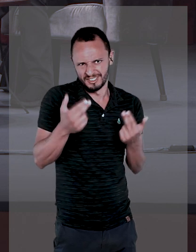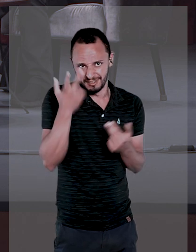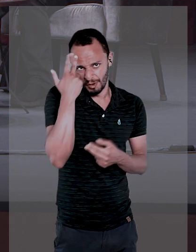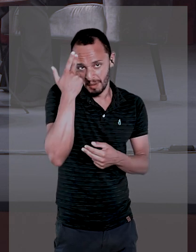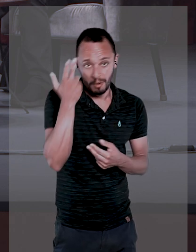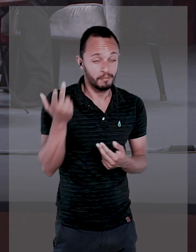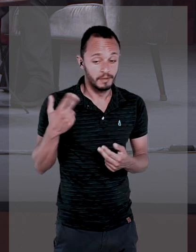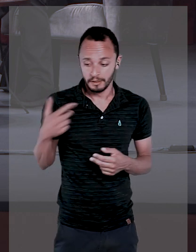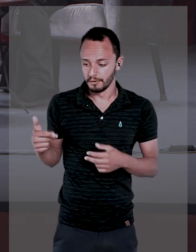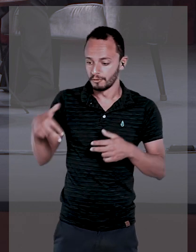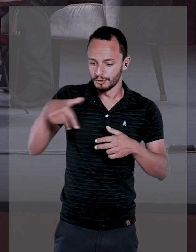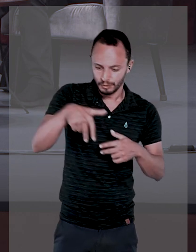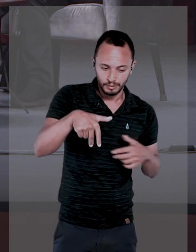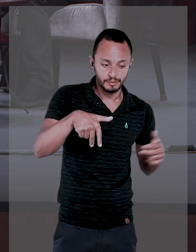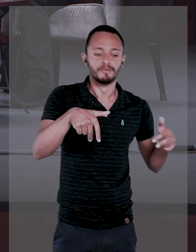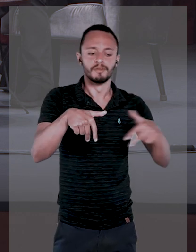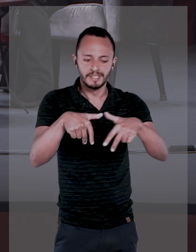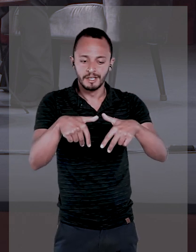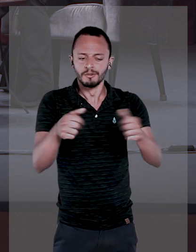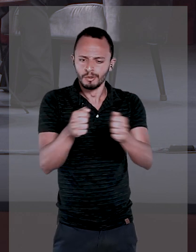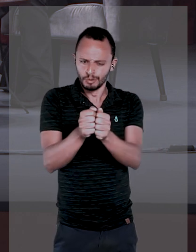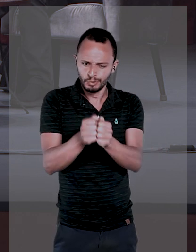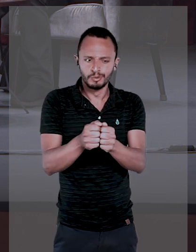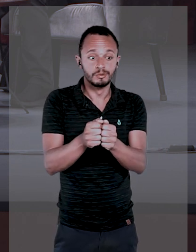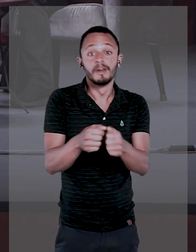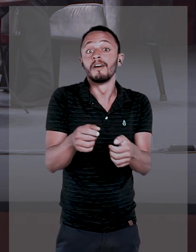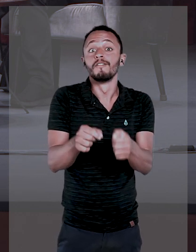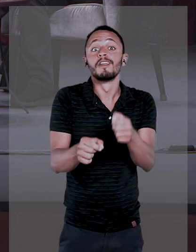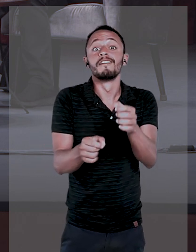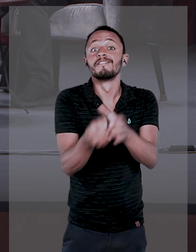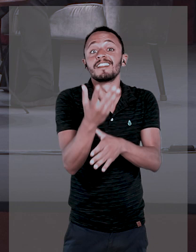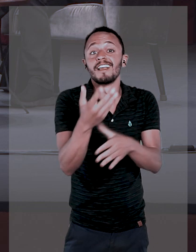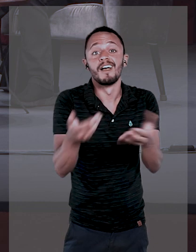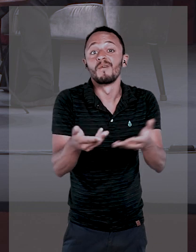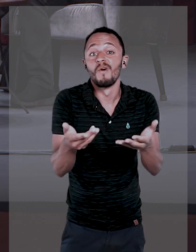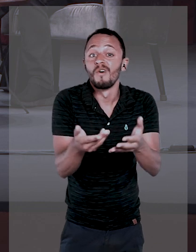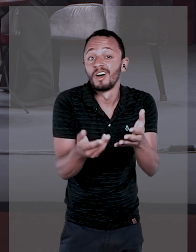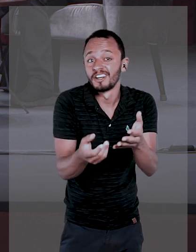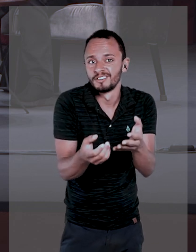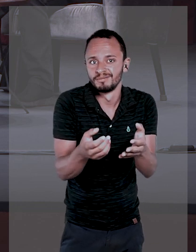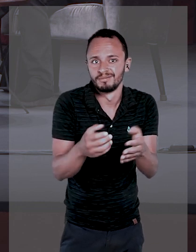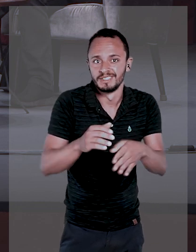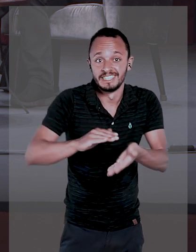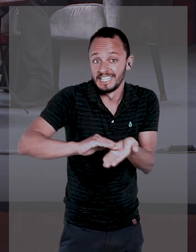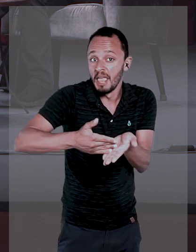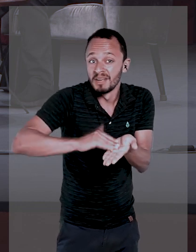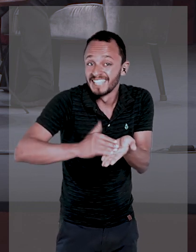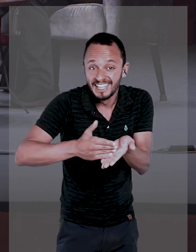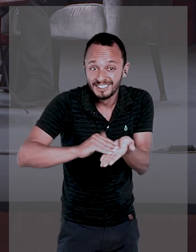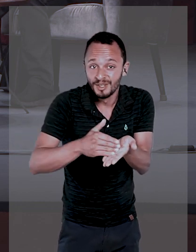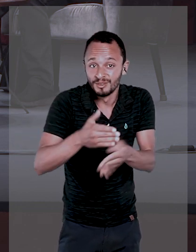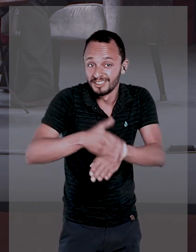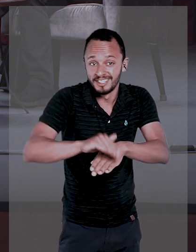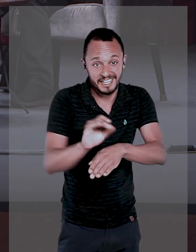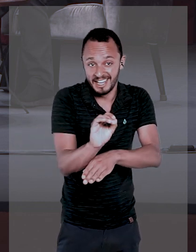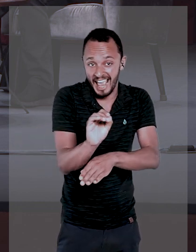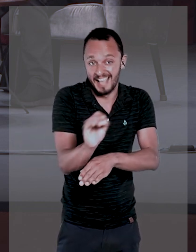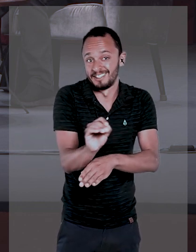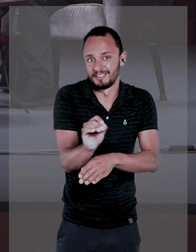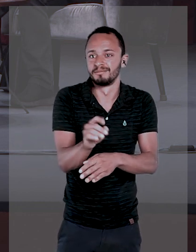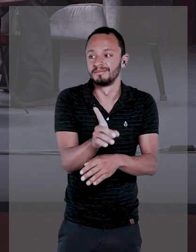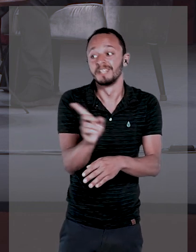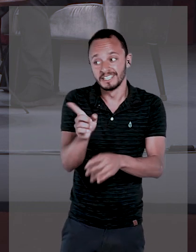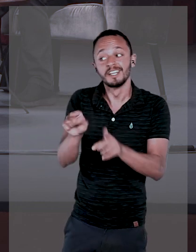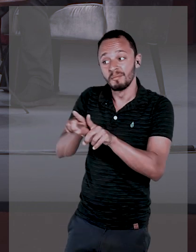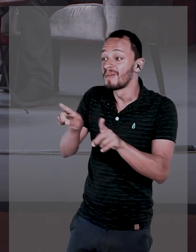coisas chatas que eu faço. Eles falaram, vamos entrar junto, vamos entrar junto. Aí isso aqui foi feito para vocês agora. Maravilha. Obrigado,